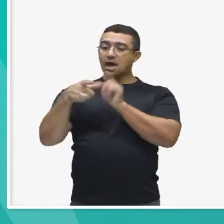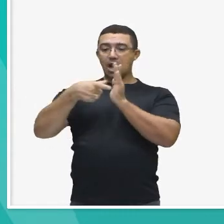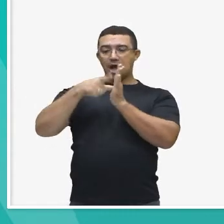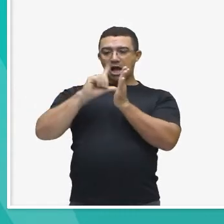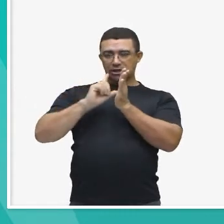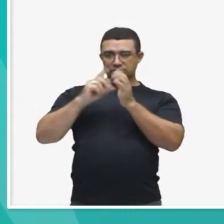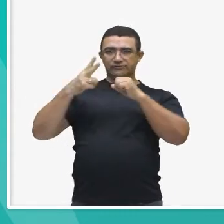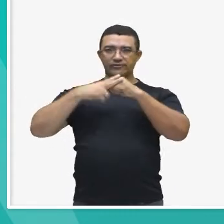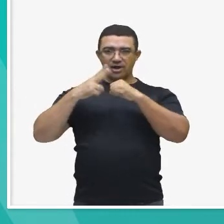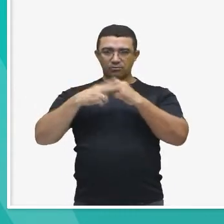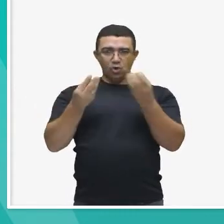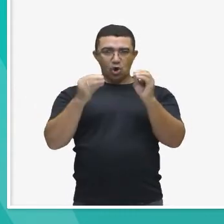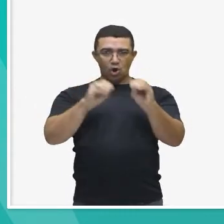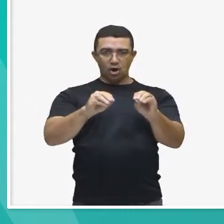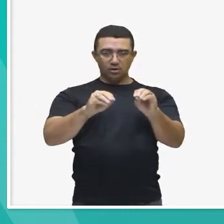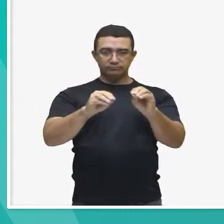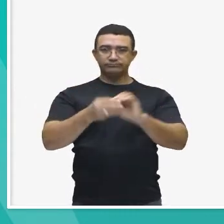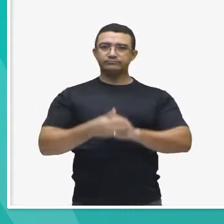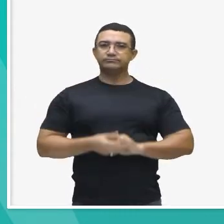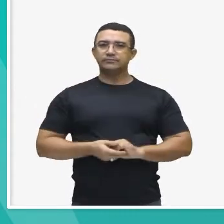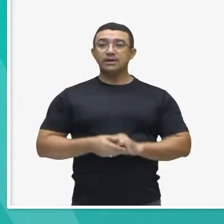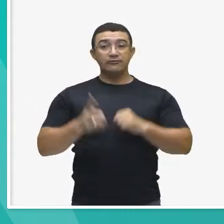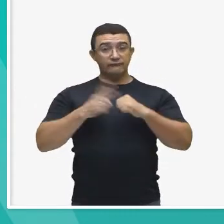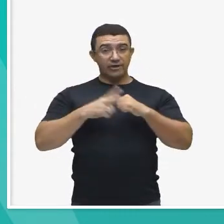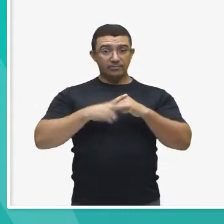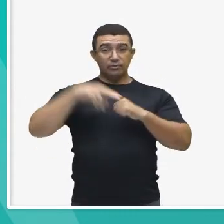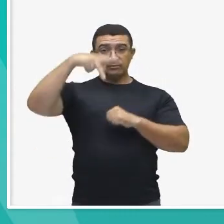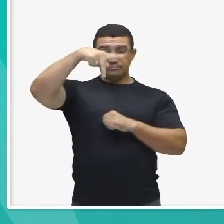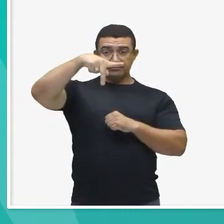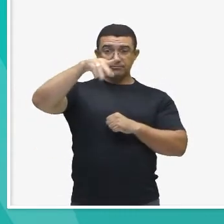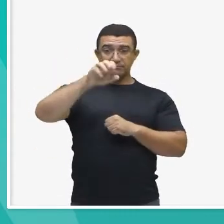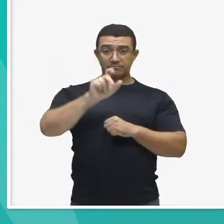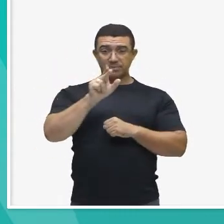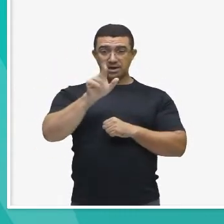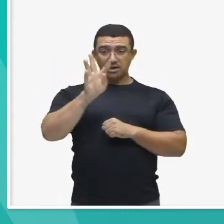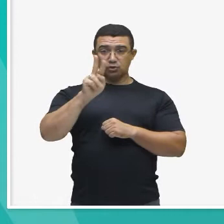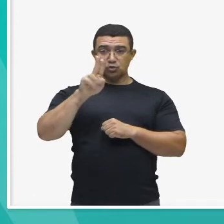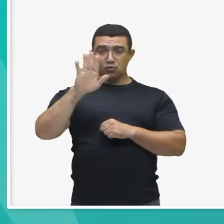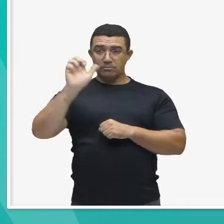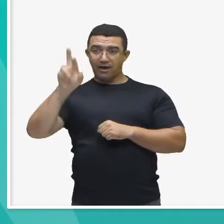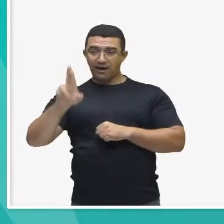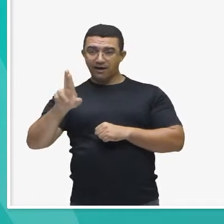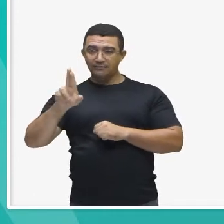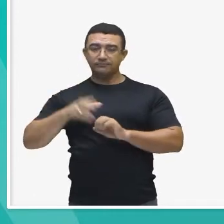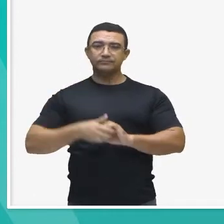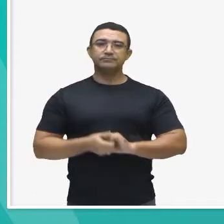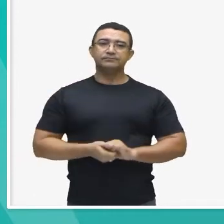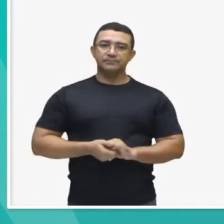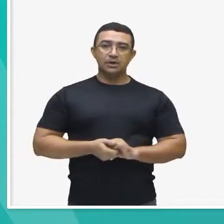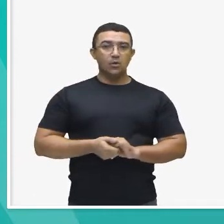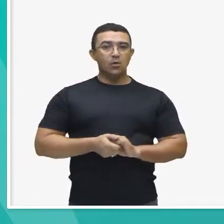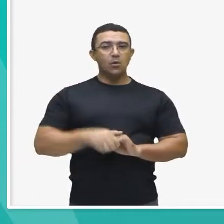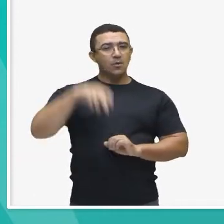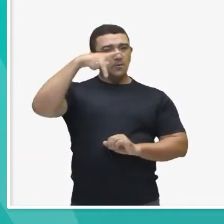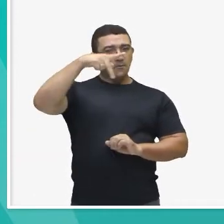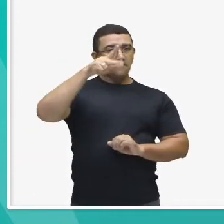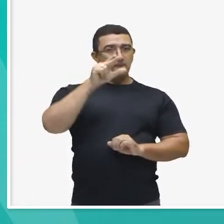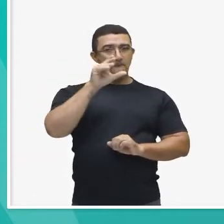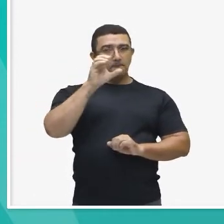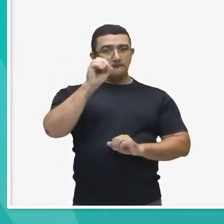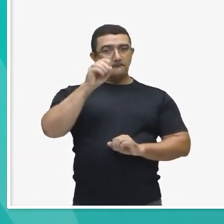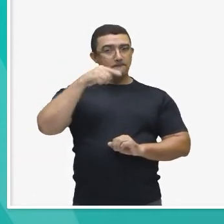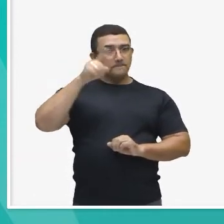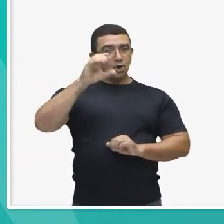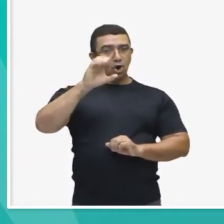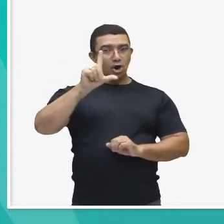oblíquo. Qual é o verbo? Perturba. Então, a próclise ela vai acontecer desta forma,